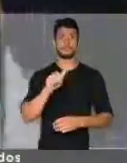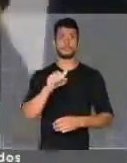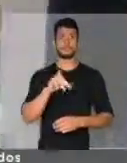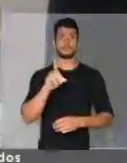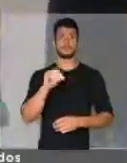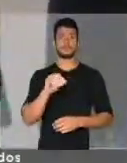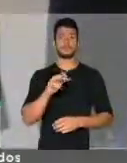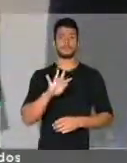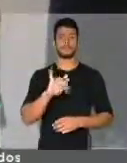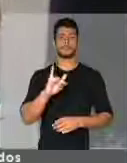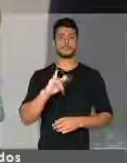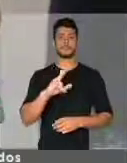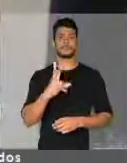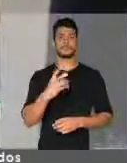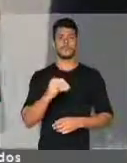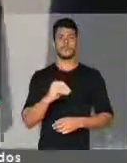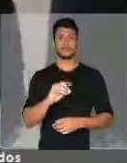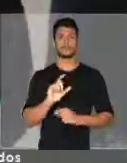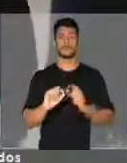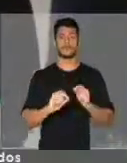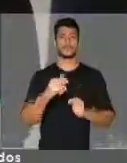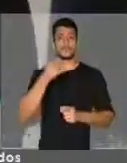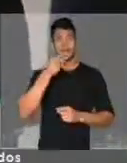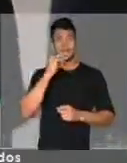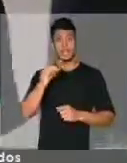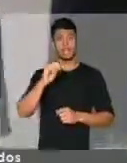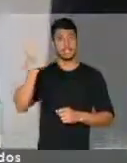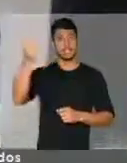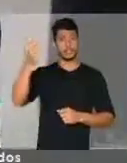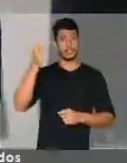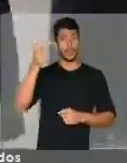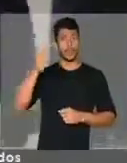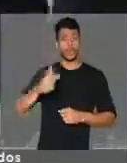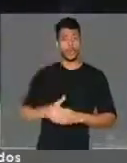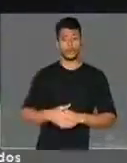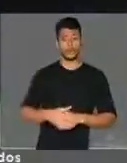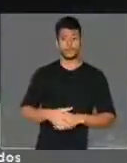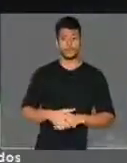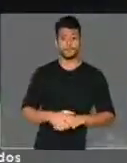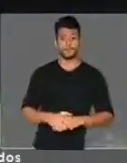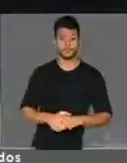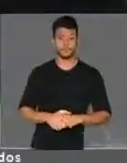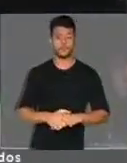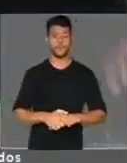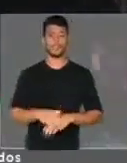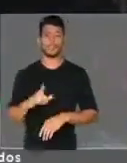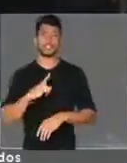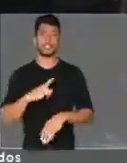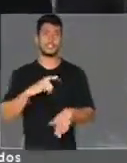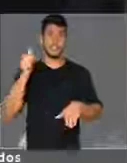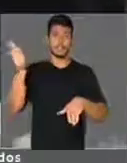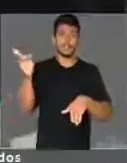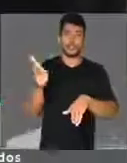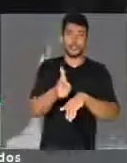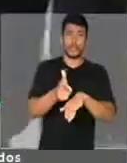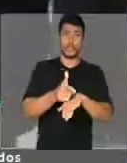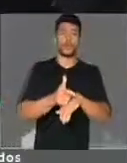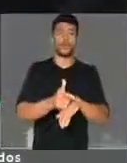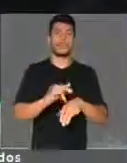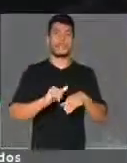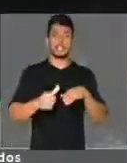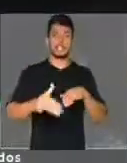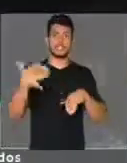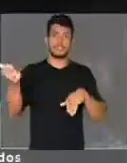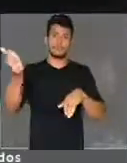que a energia solar fosse adotada para